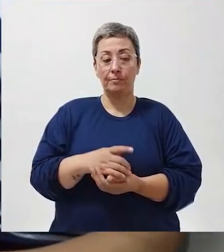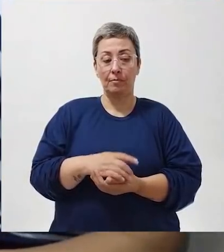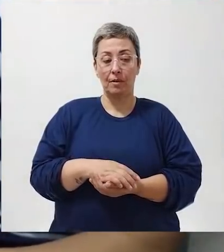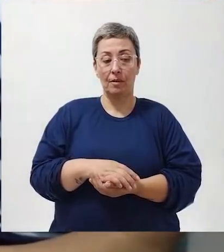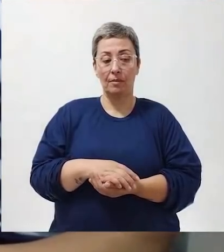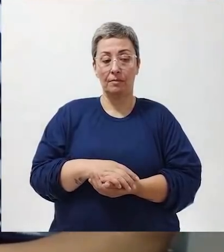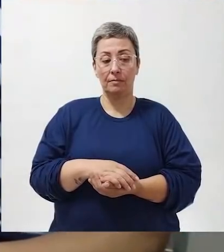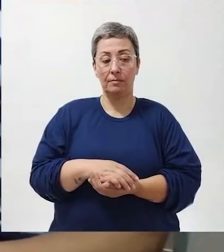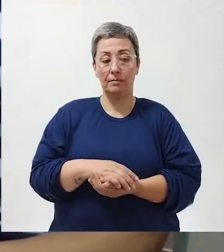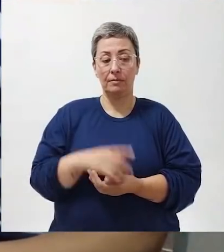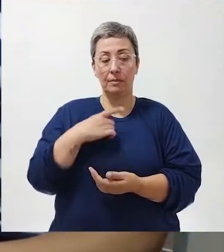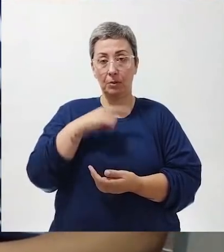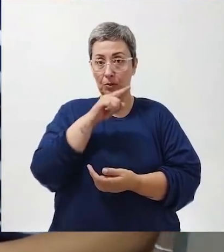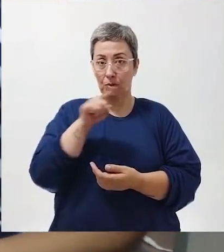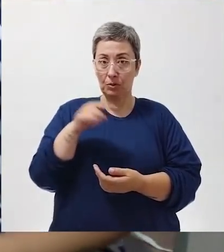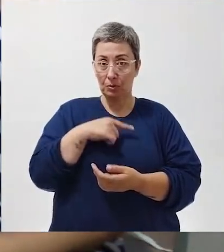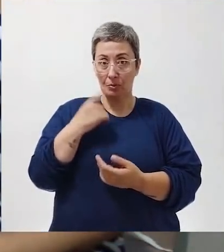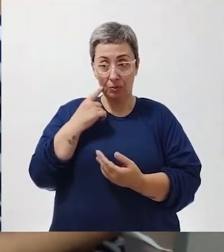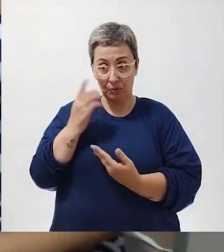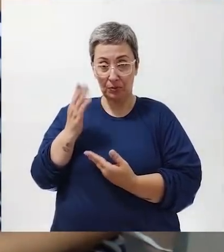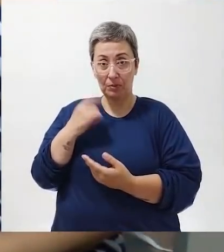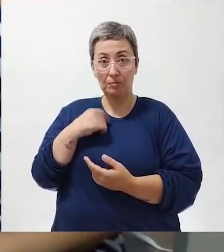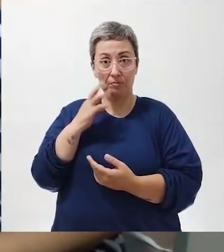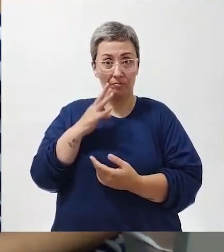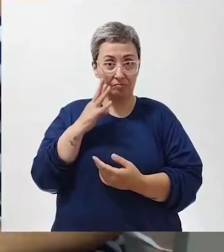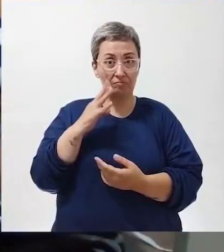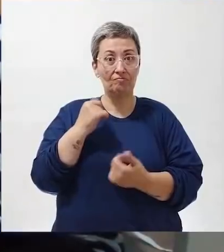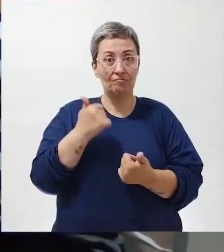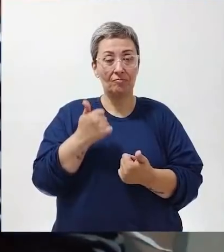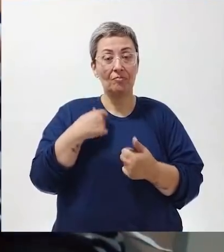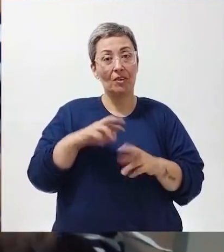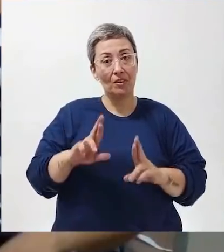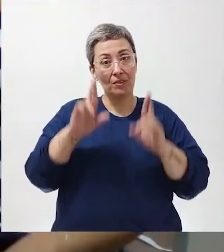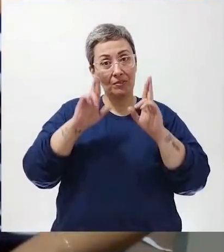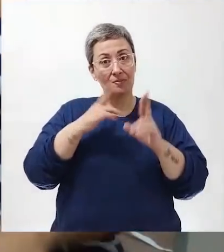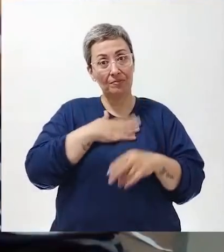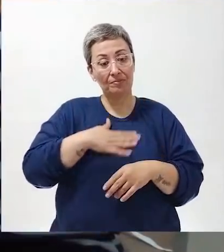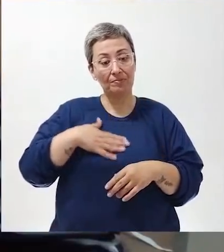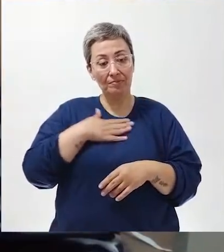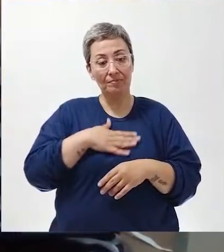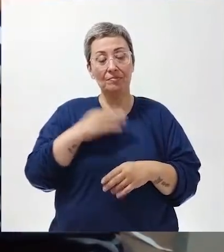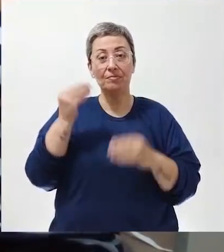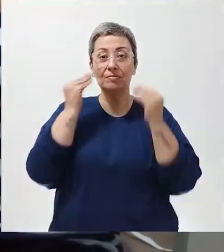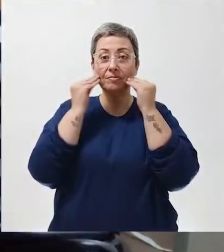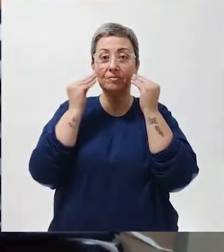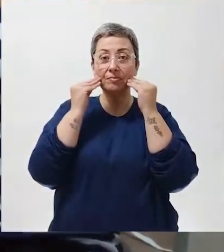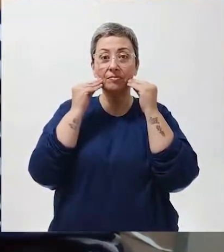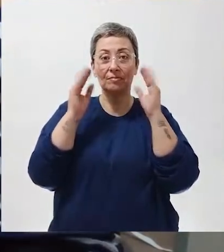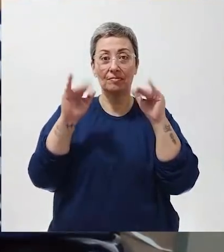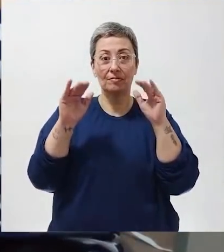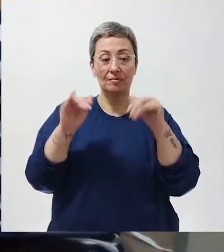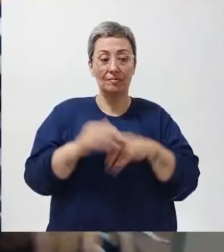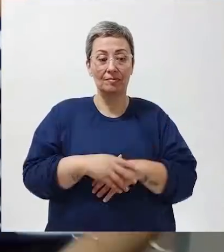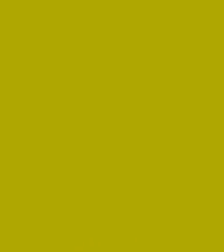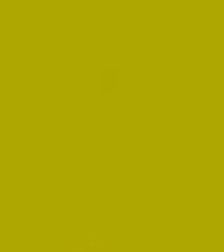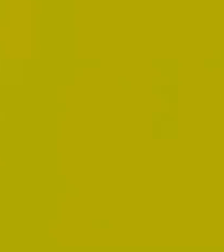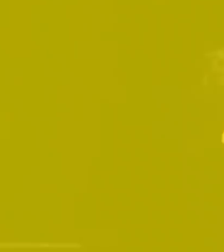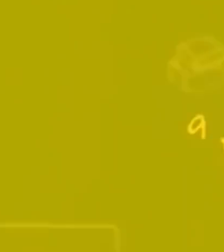Ela também passa bem direitinho, viram? Muito legal, eu espero que vocês tenham gostado. Um beijo e até